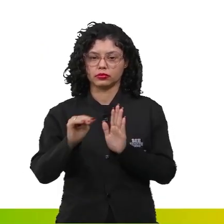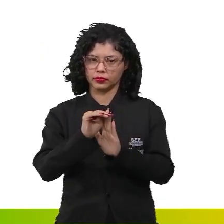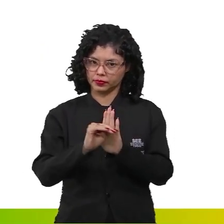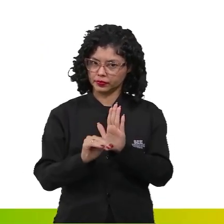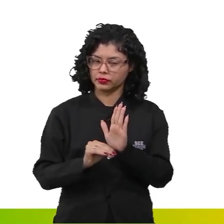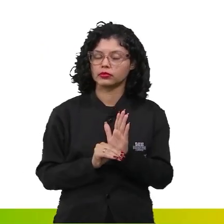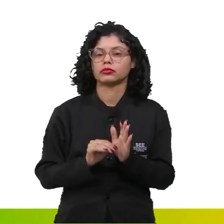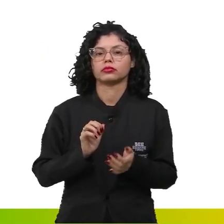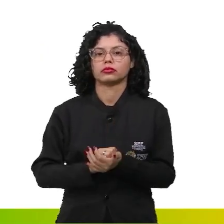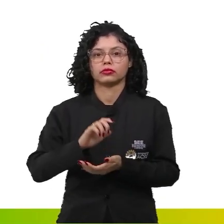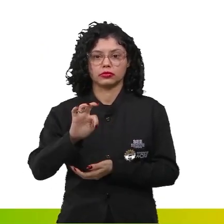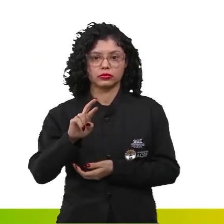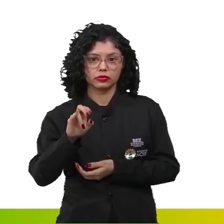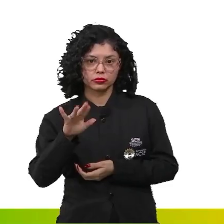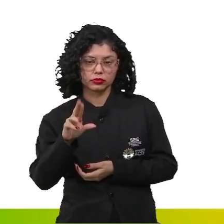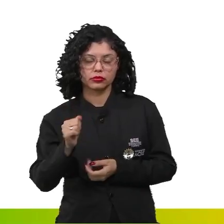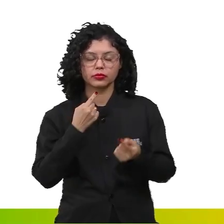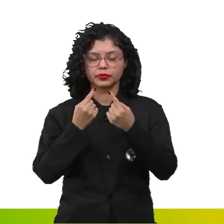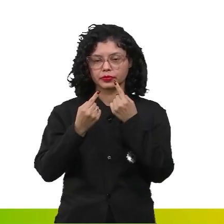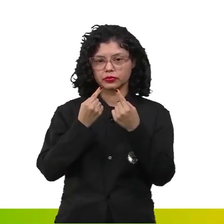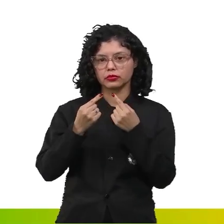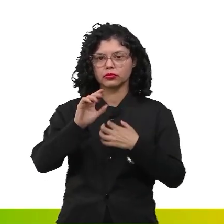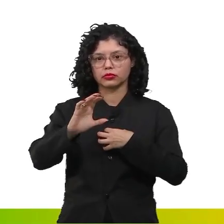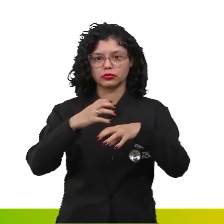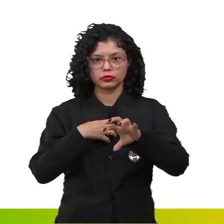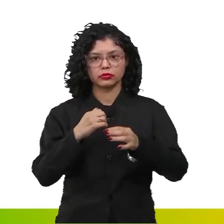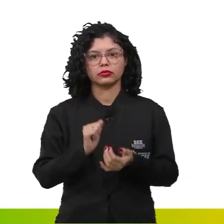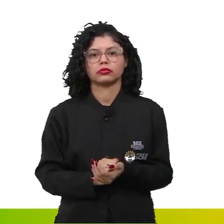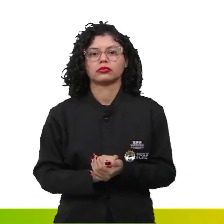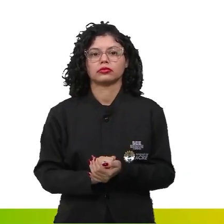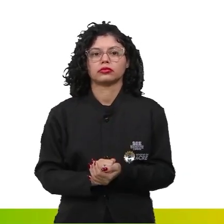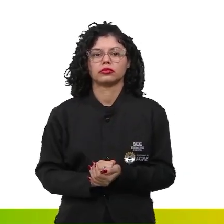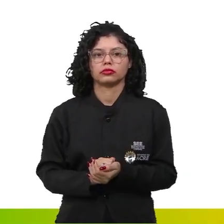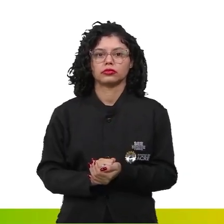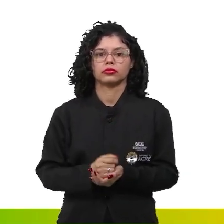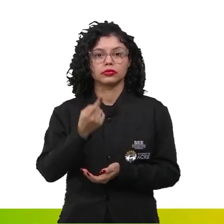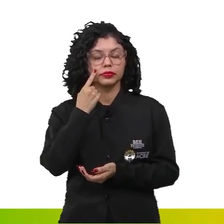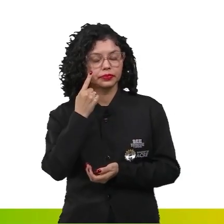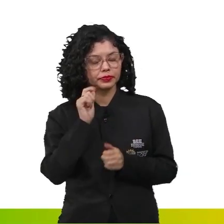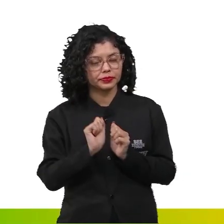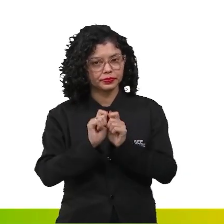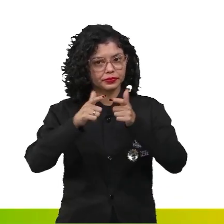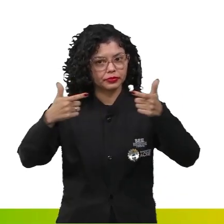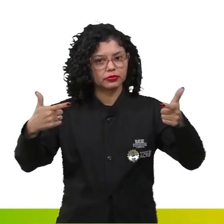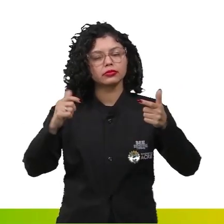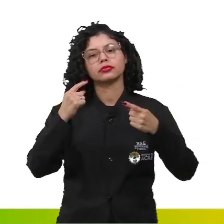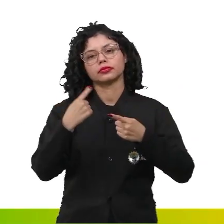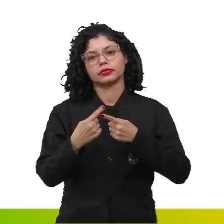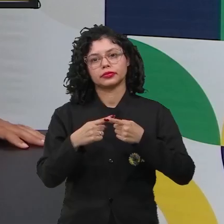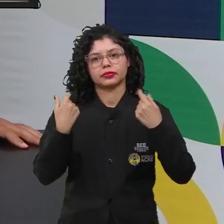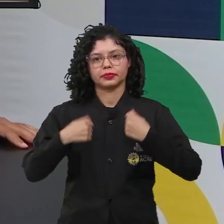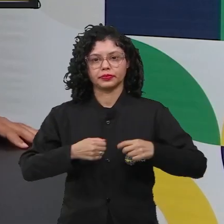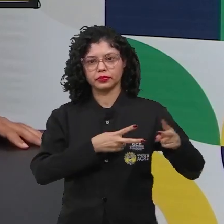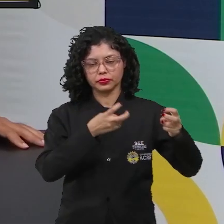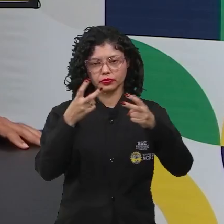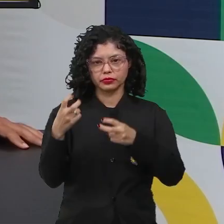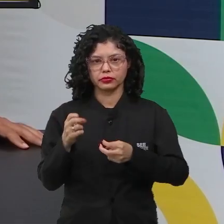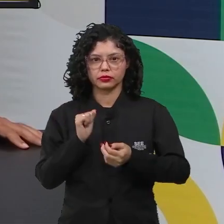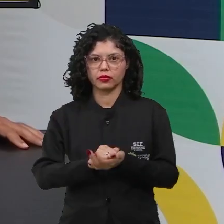seja a equidade, seja o diálogo, a empatia, o autoconhecimento e o olhar ampliado, porque é nessa